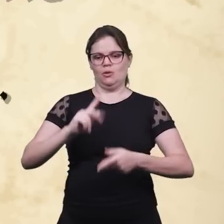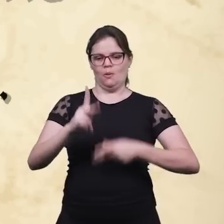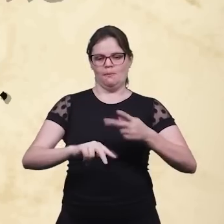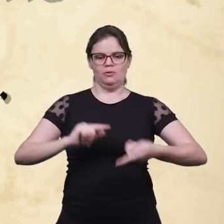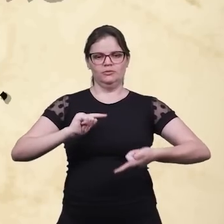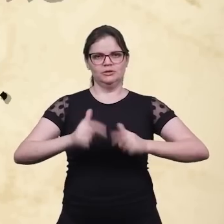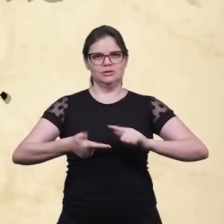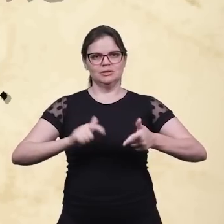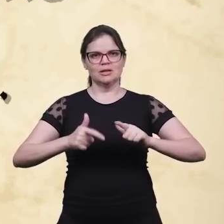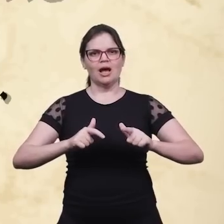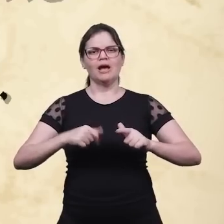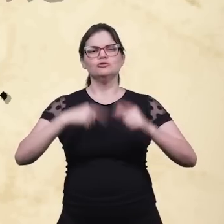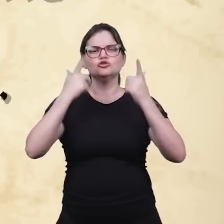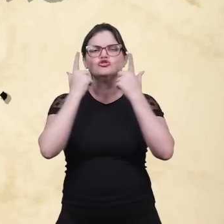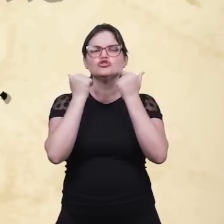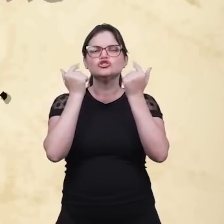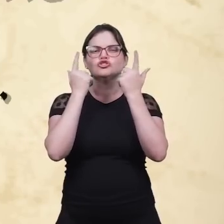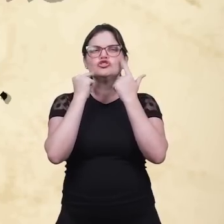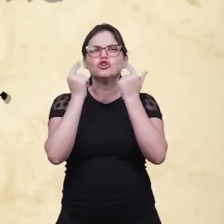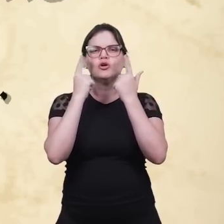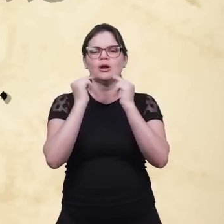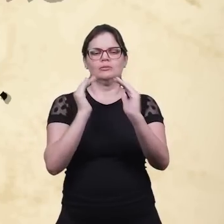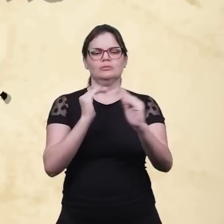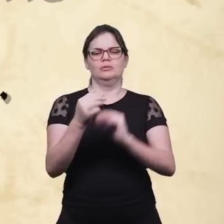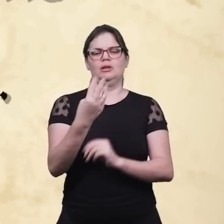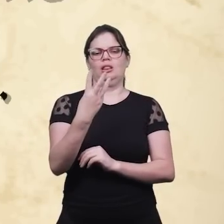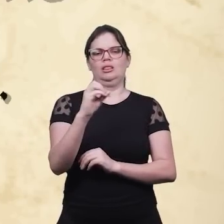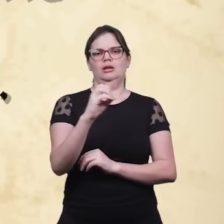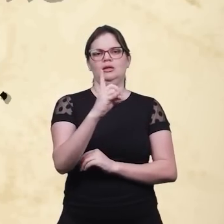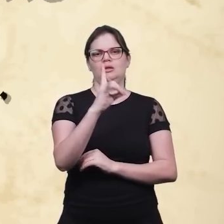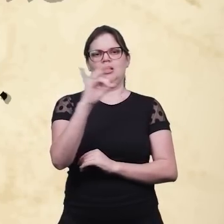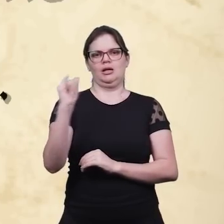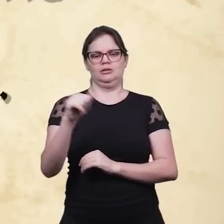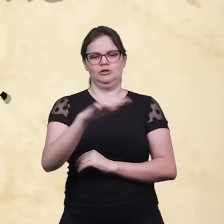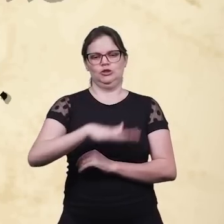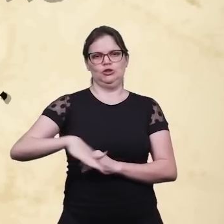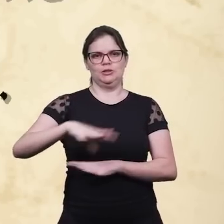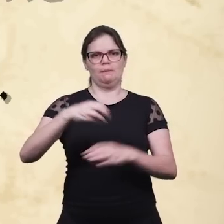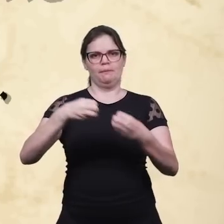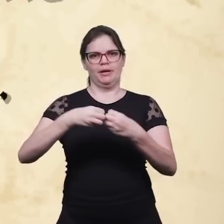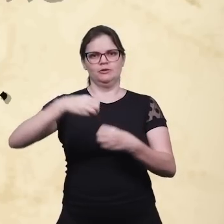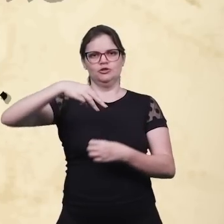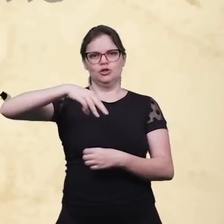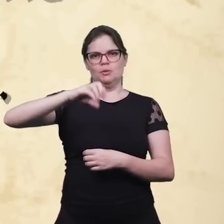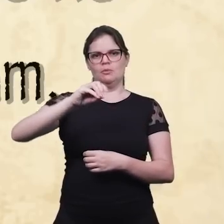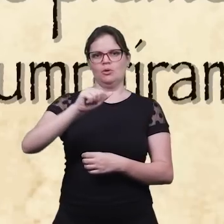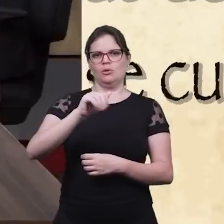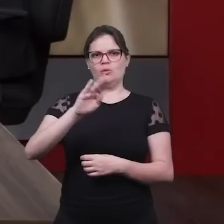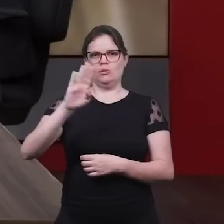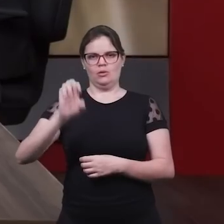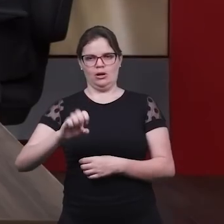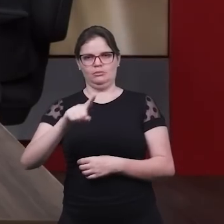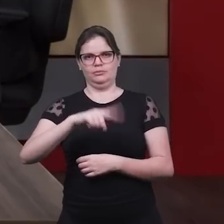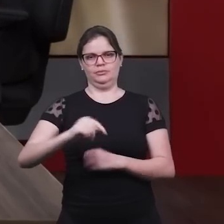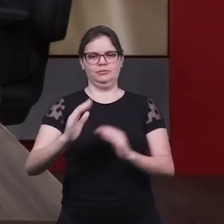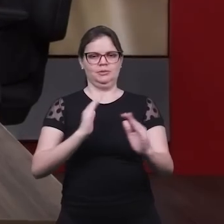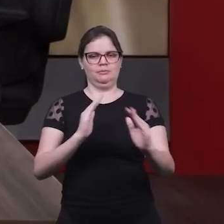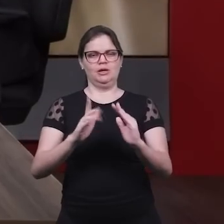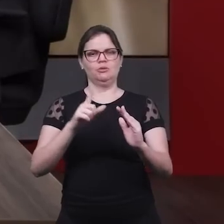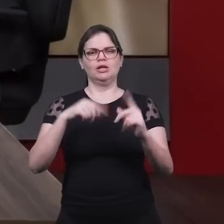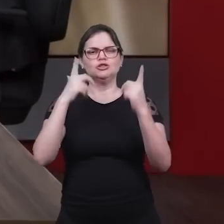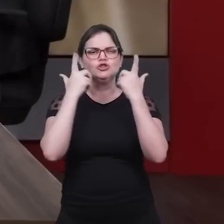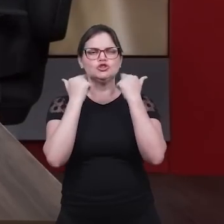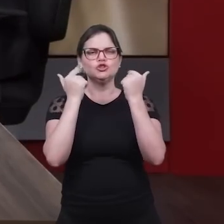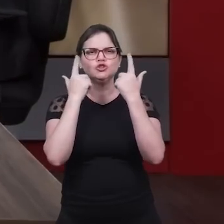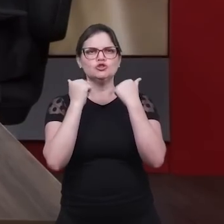os dias do pranto, do luto de Moisés se cumpriram. Então aqui fala da morte de